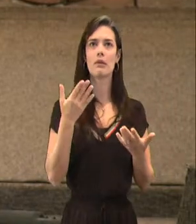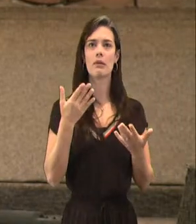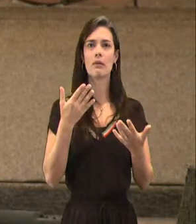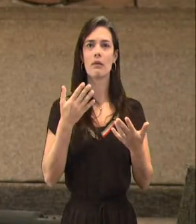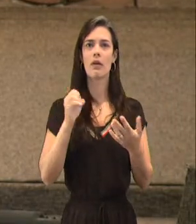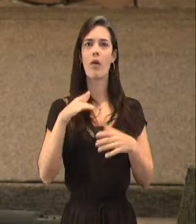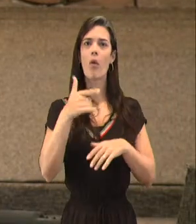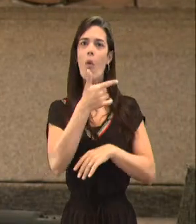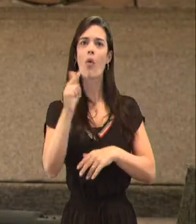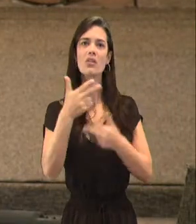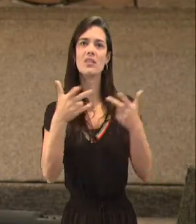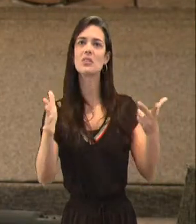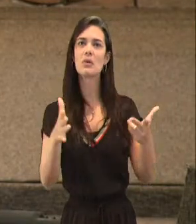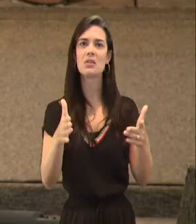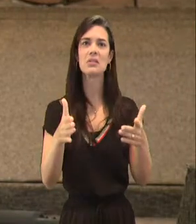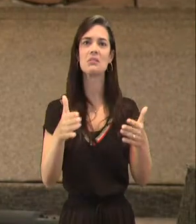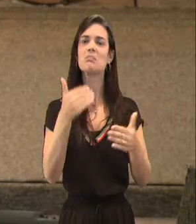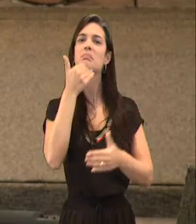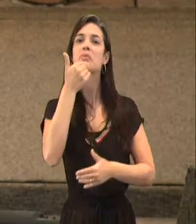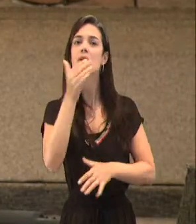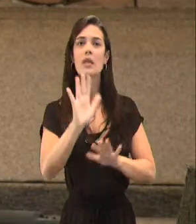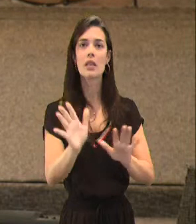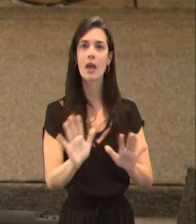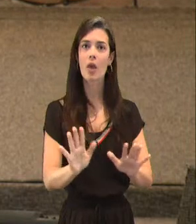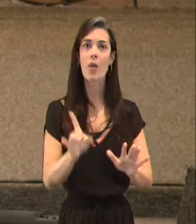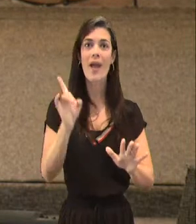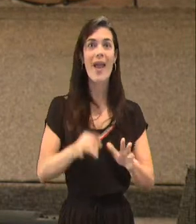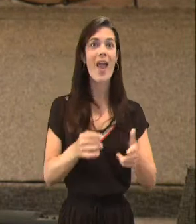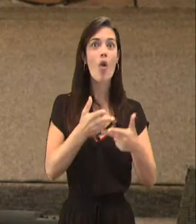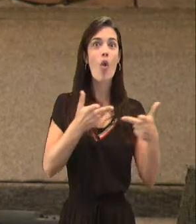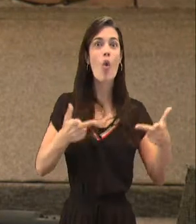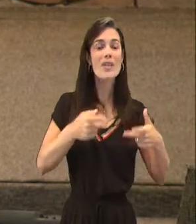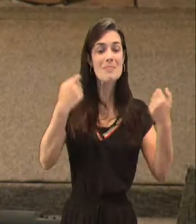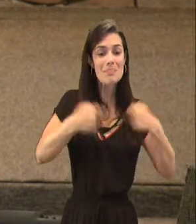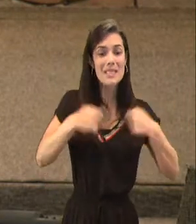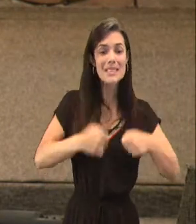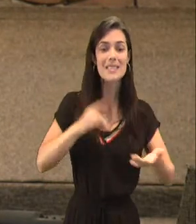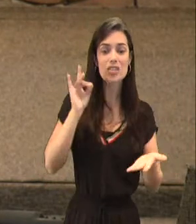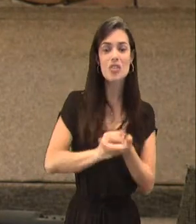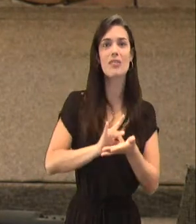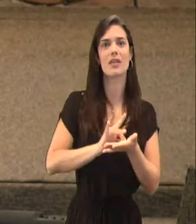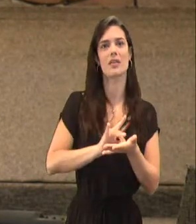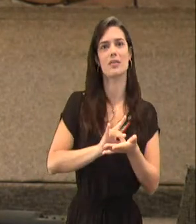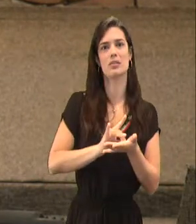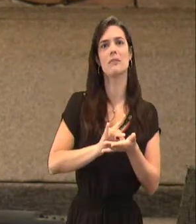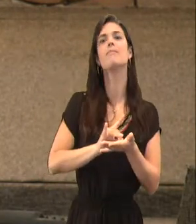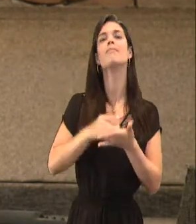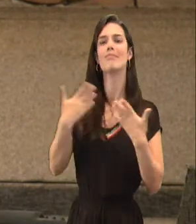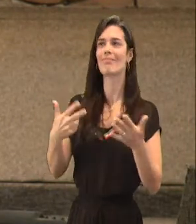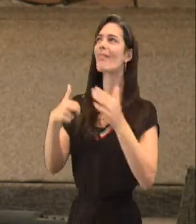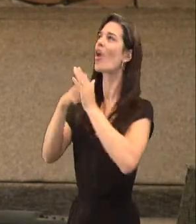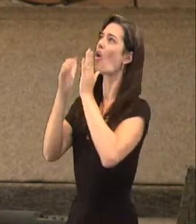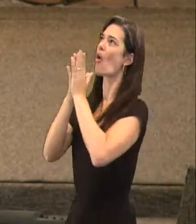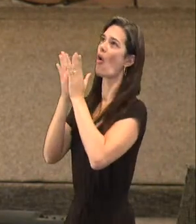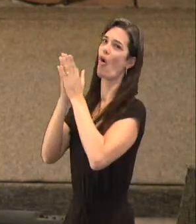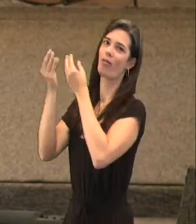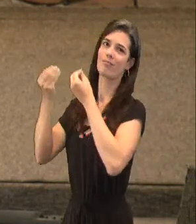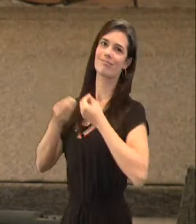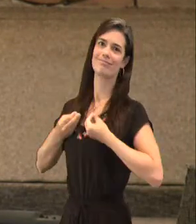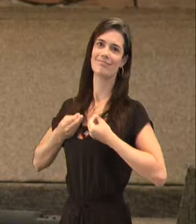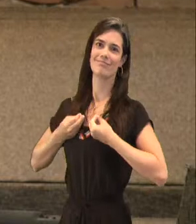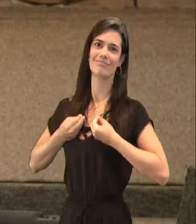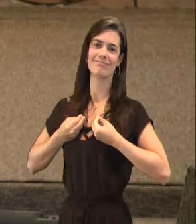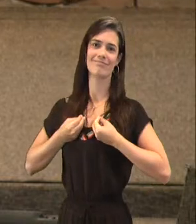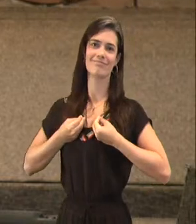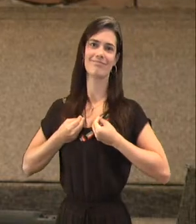que é necessário. Assim precisam ser as nossas orações. Mas esse pão que nos mostra sobre